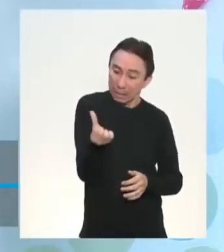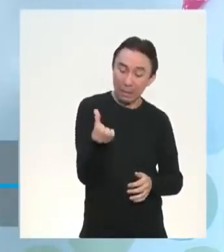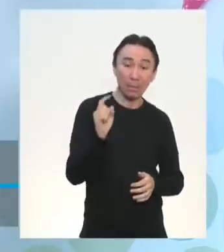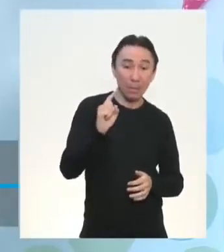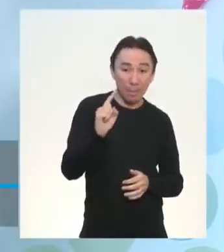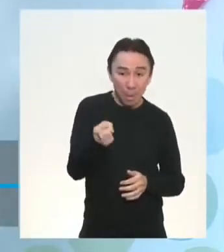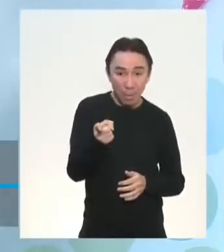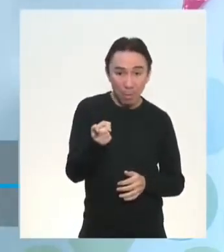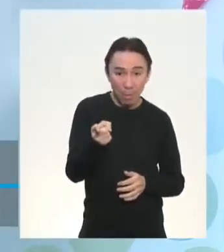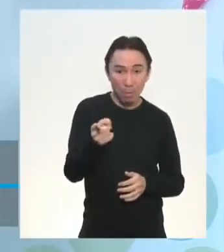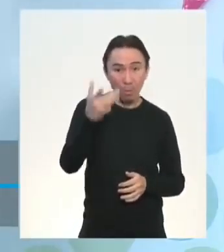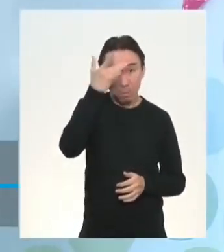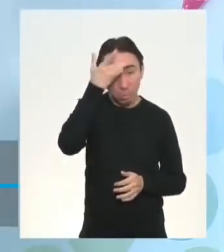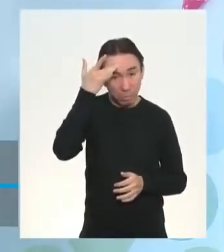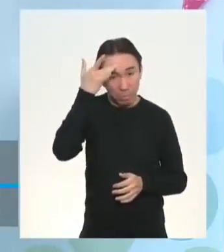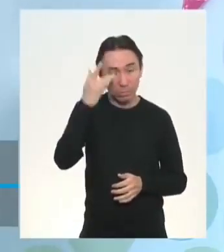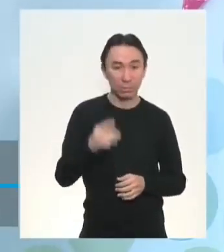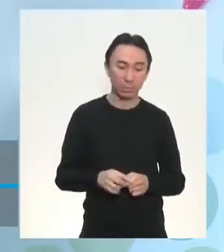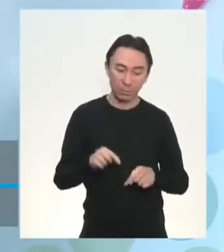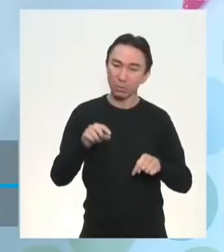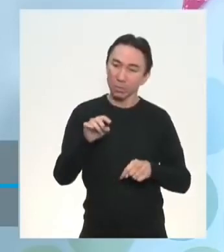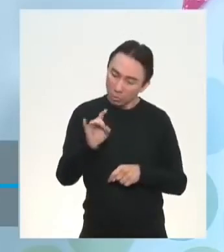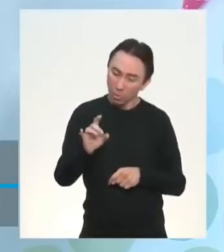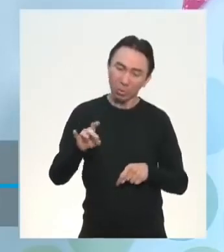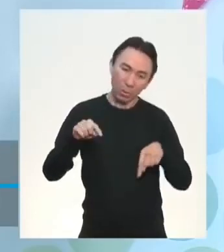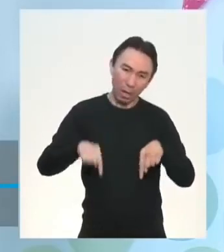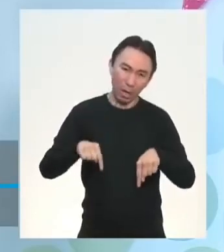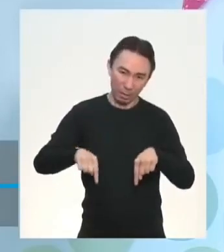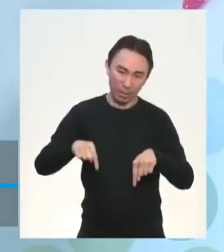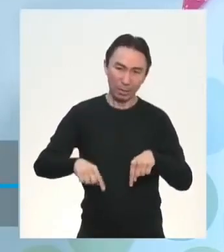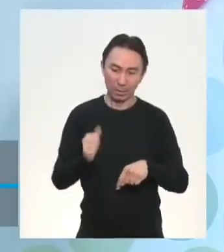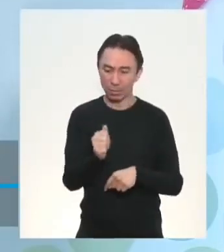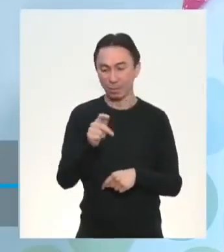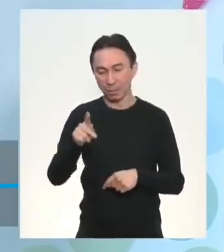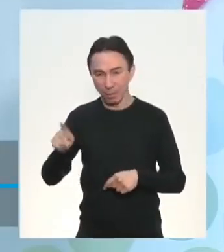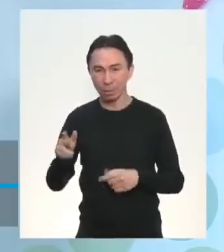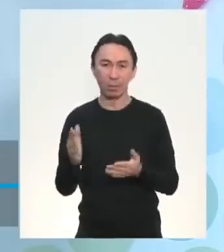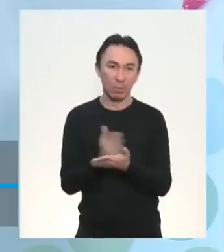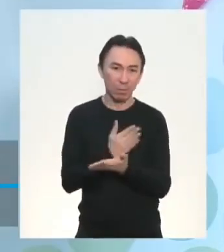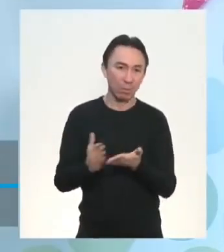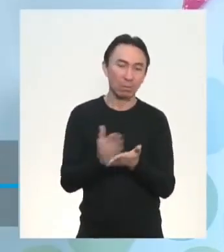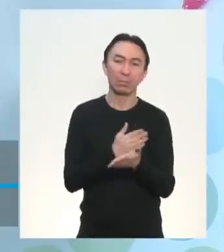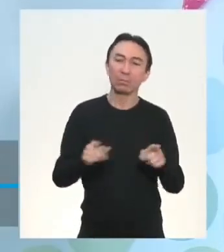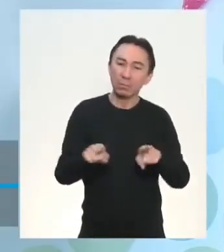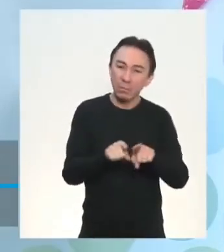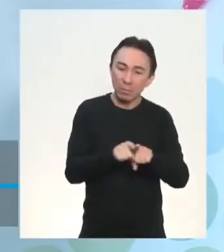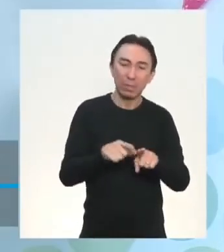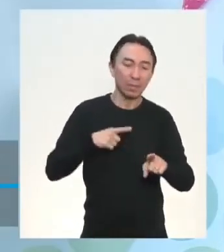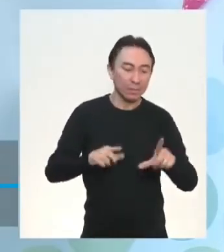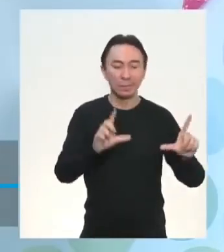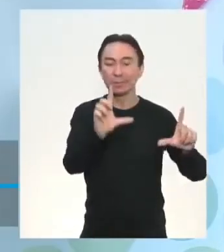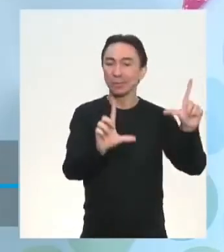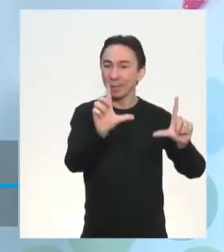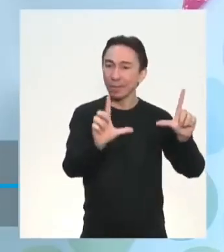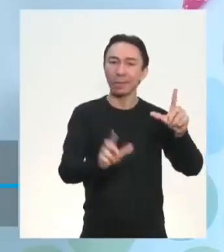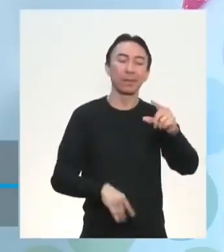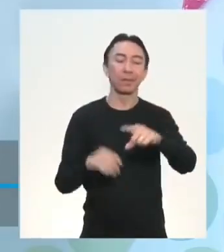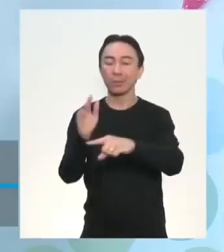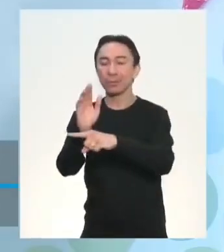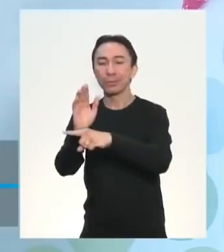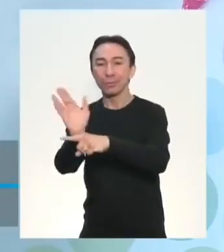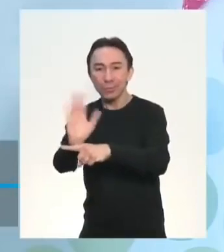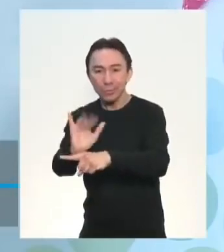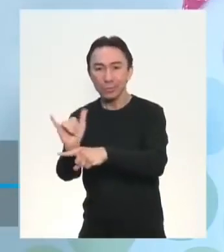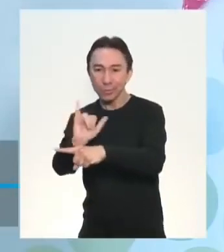assistindo somente pelo aplicativo, fora os que estão na TV Cultura, pelo YouTube. Então, eu gostaria que vocês